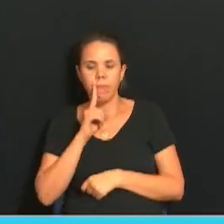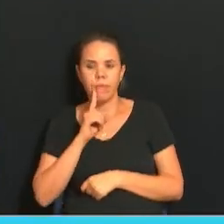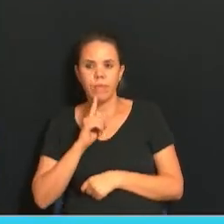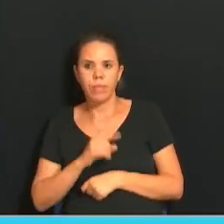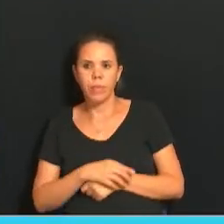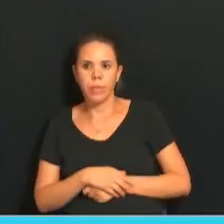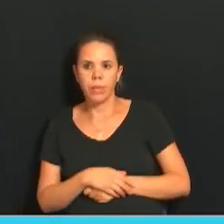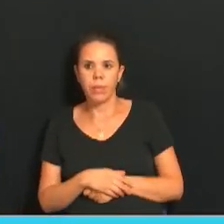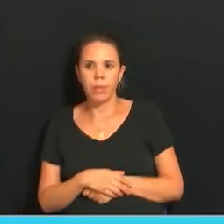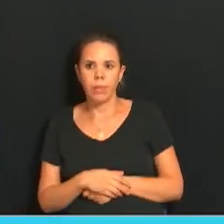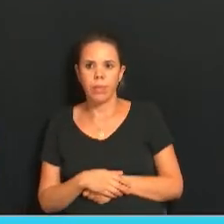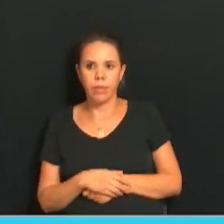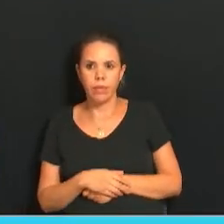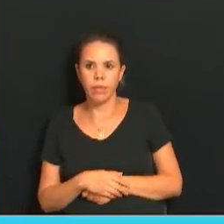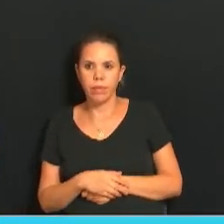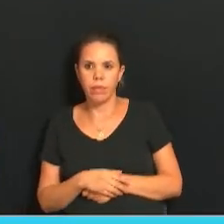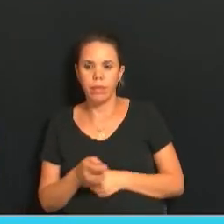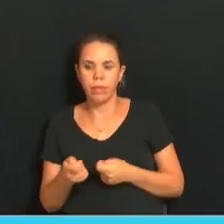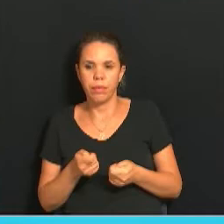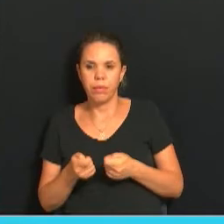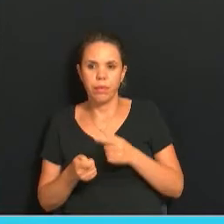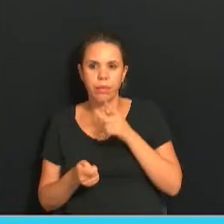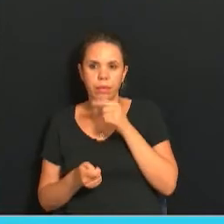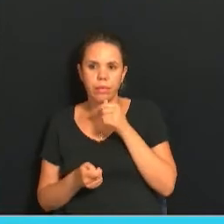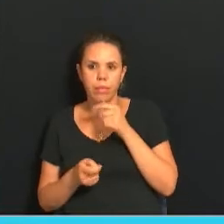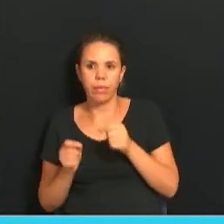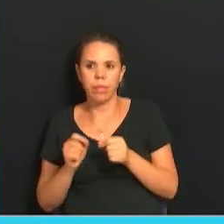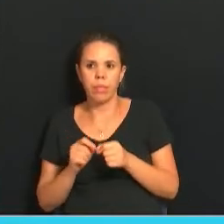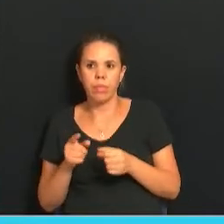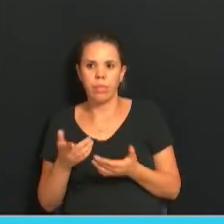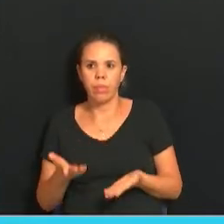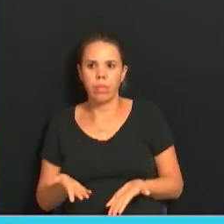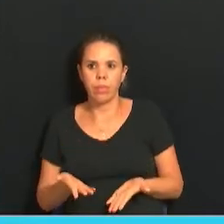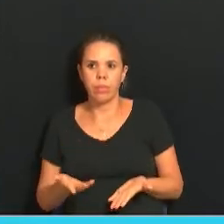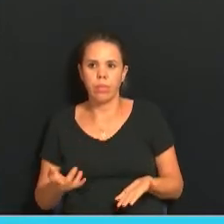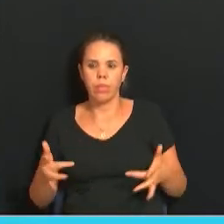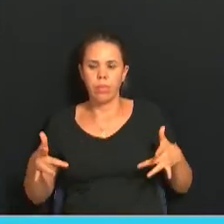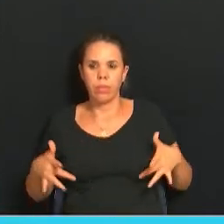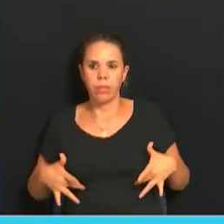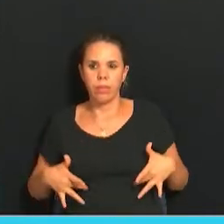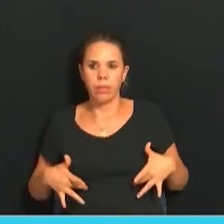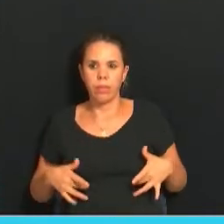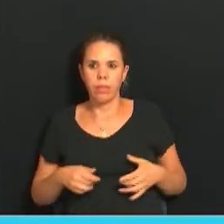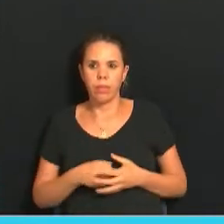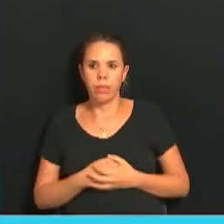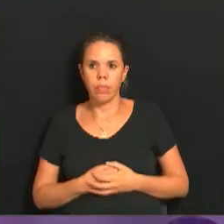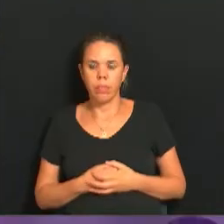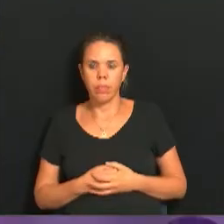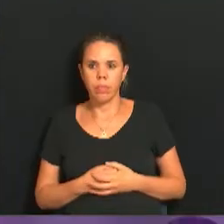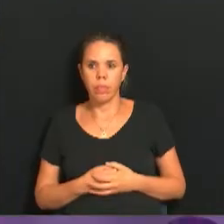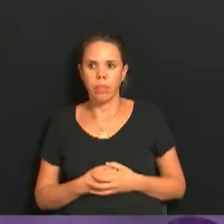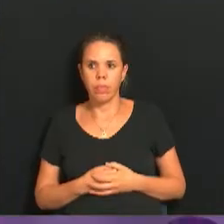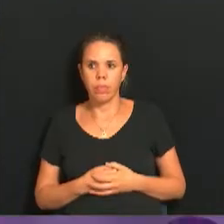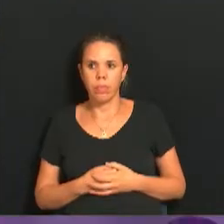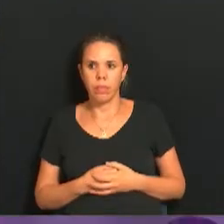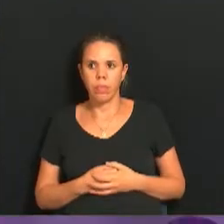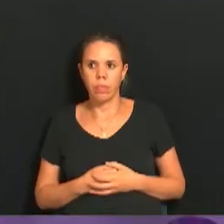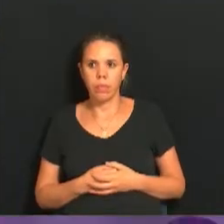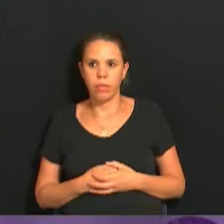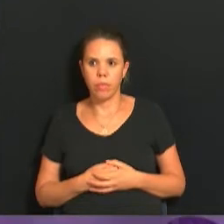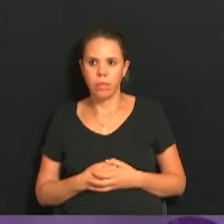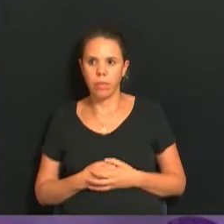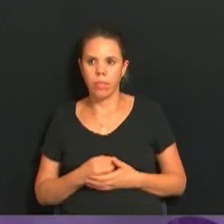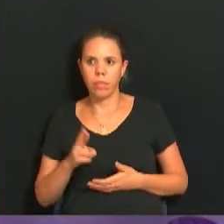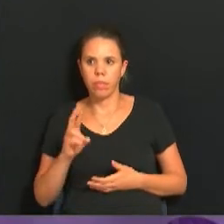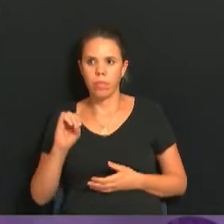Então, por quê? Porque você economizou água. Quem fez isso para você foi o seu rim. Essa é a função fundamental dos rins. Doutor, quando os rins